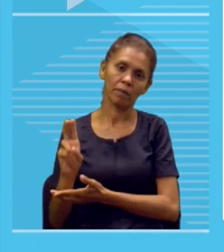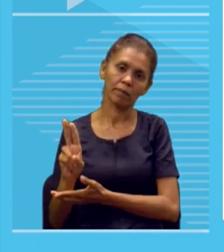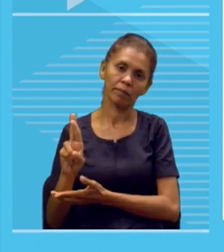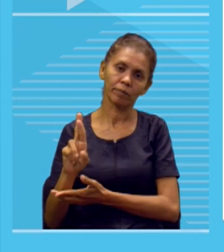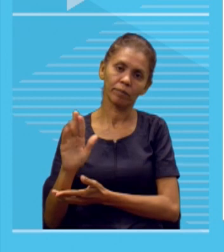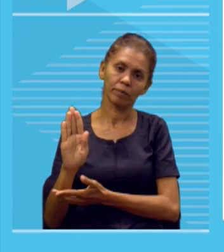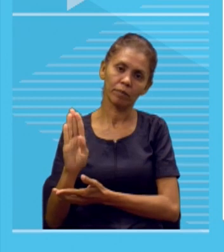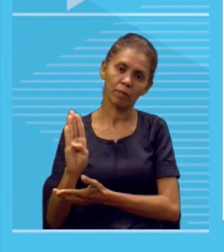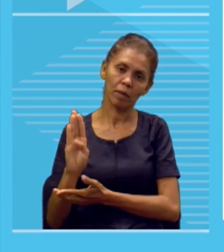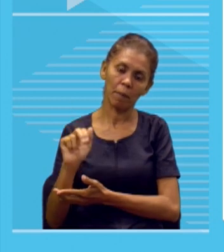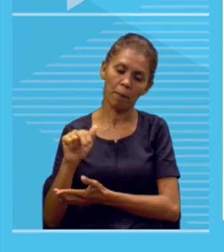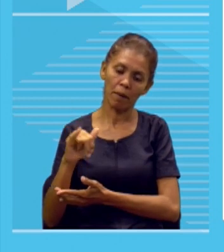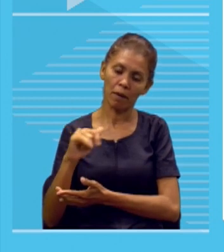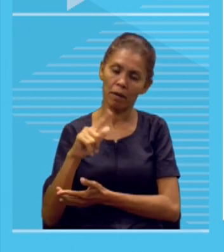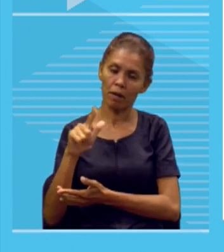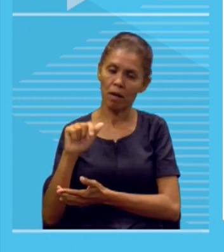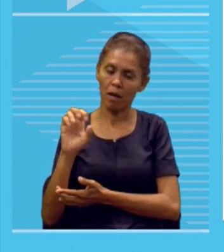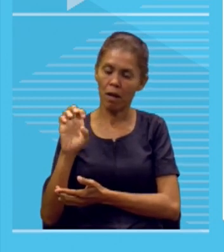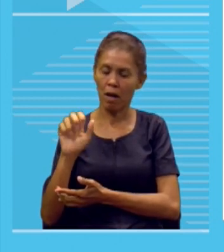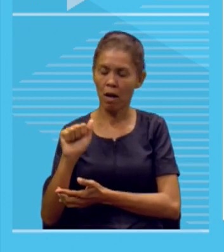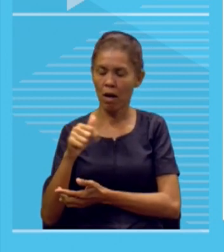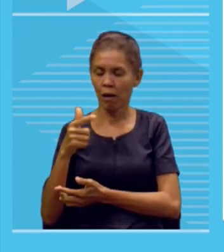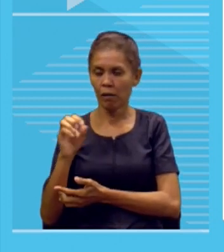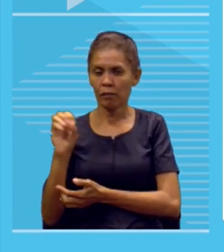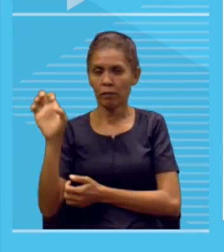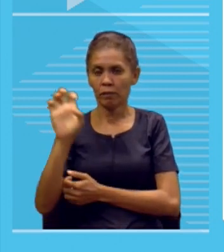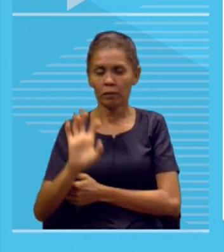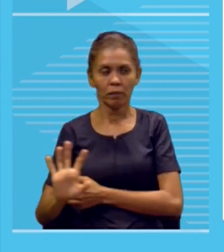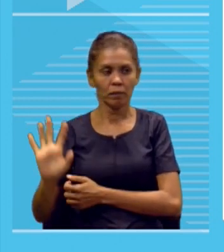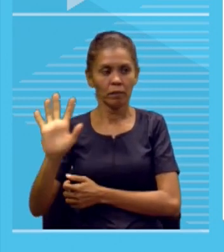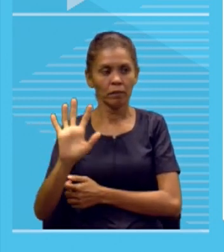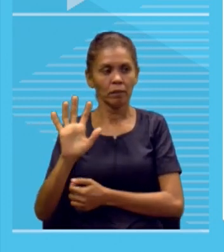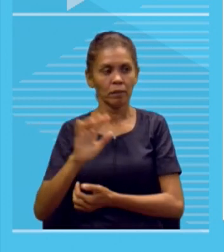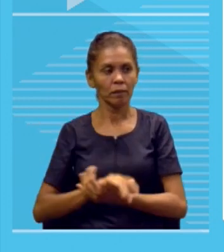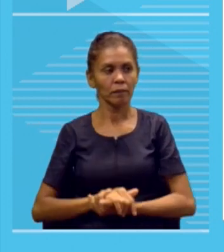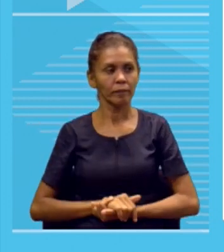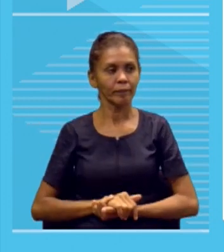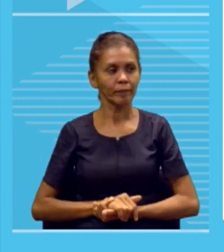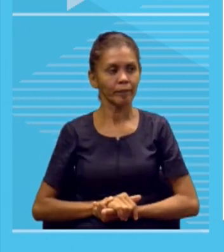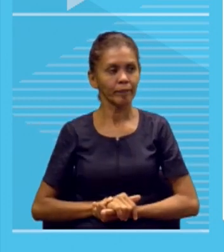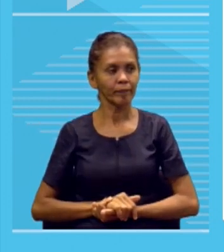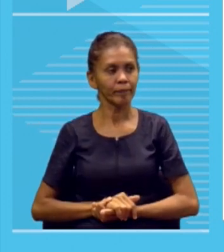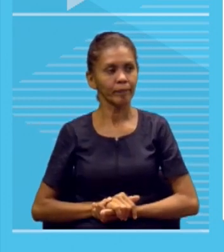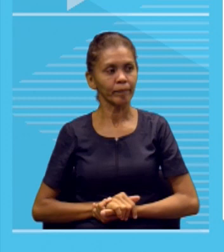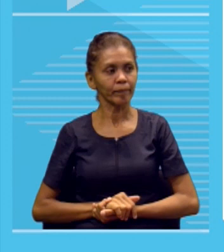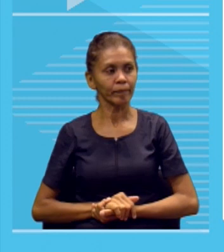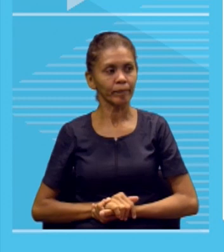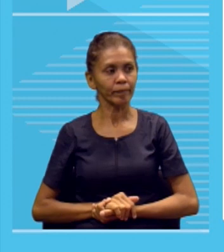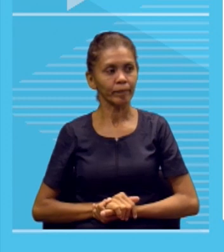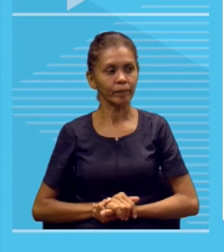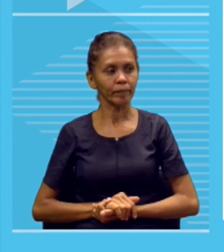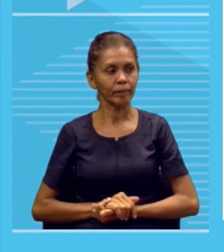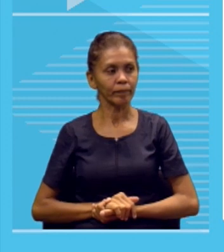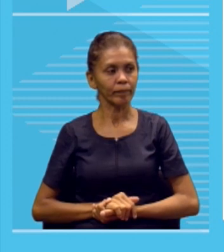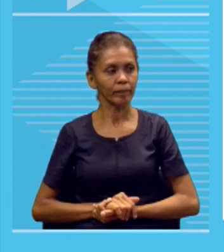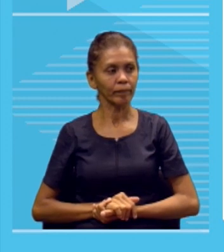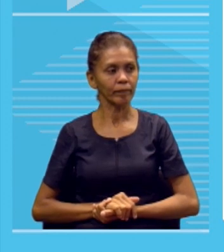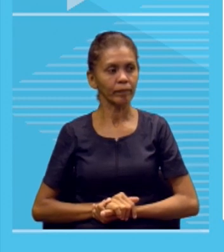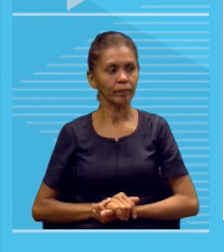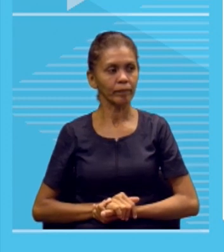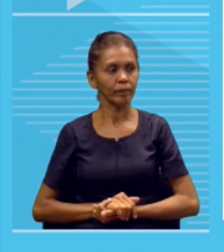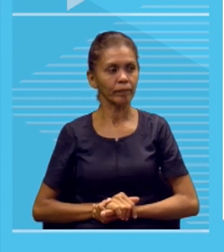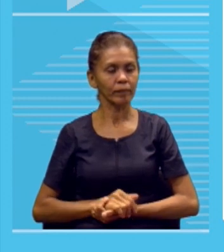Inglaterra, também foi um trabalho, foi uma urbanização muito descontrolada, desordenada. E aqui no nosso